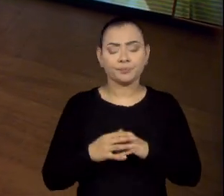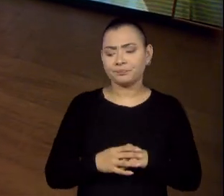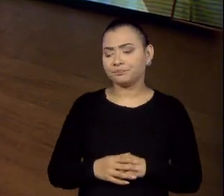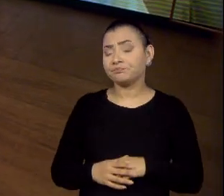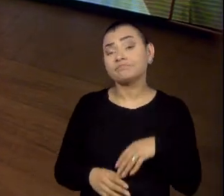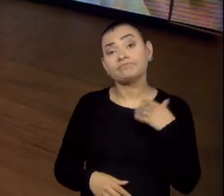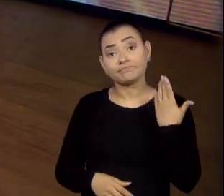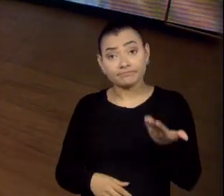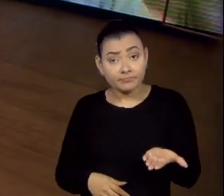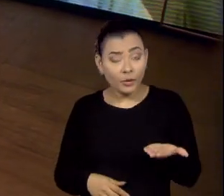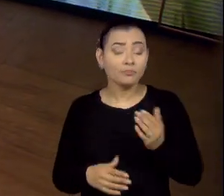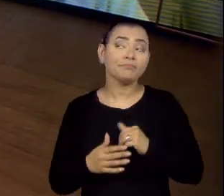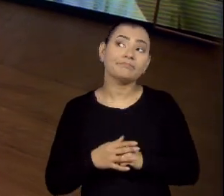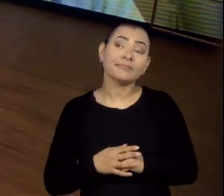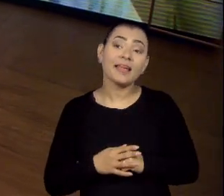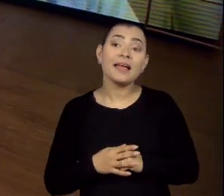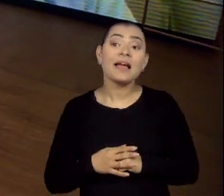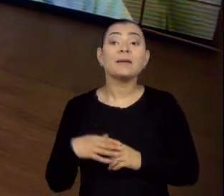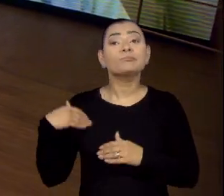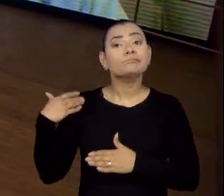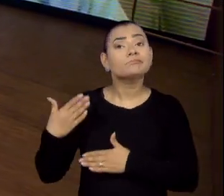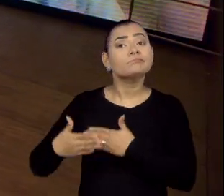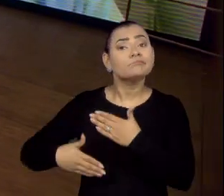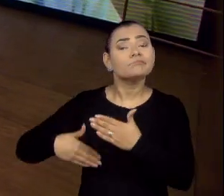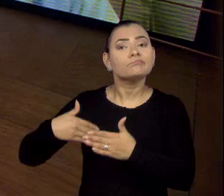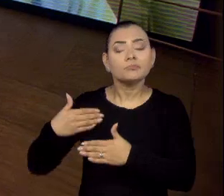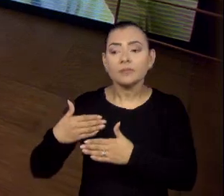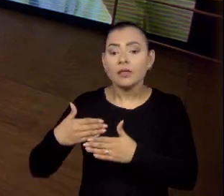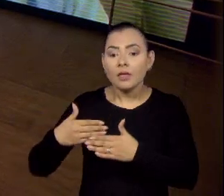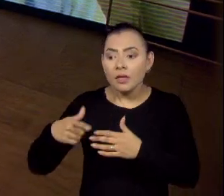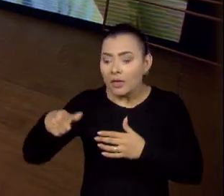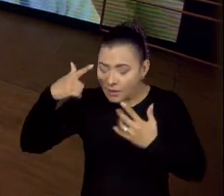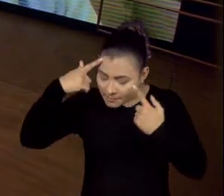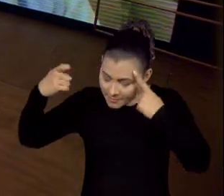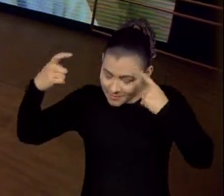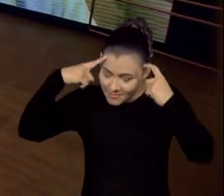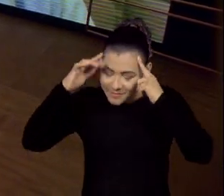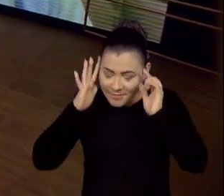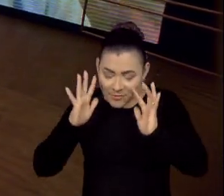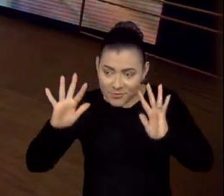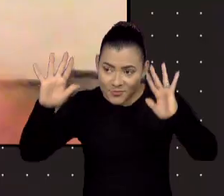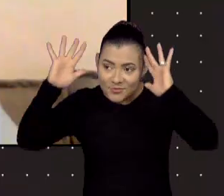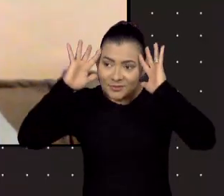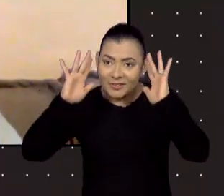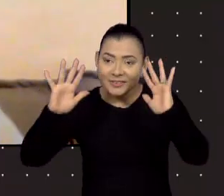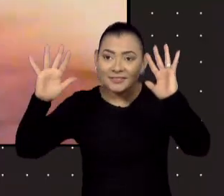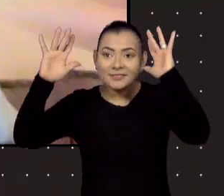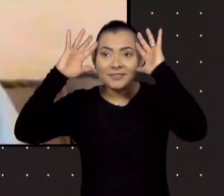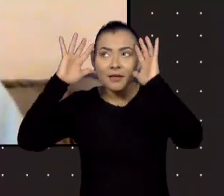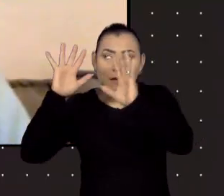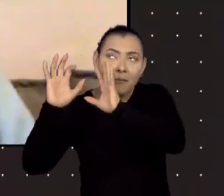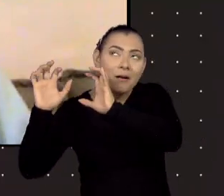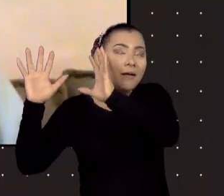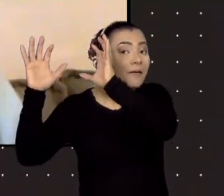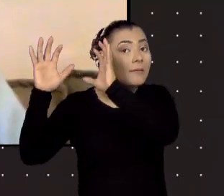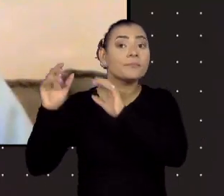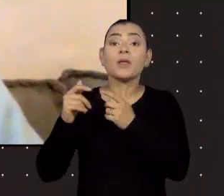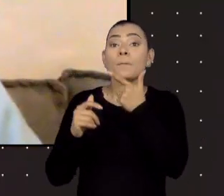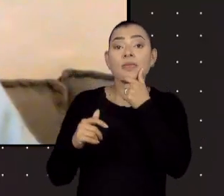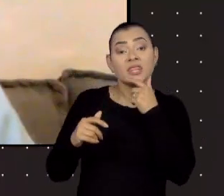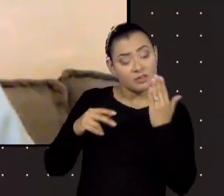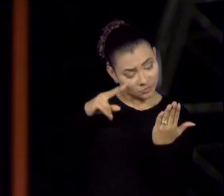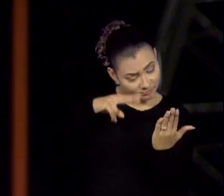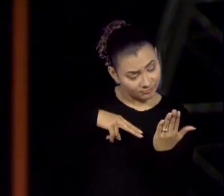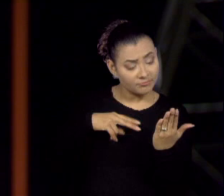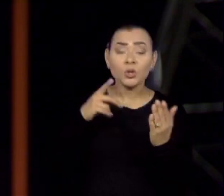aí ele trouxe a fantasia. O menino foi embora no dia seguinte, a aula era todos